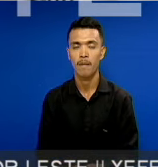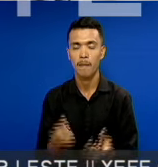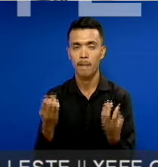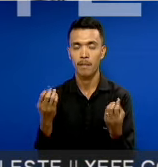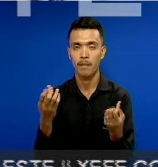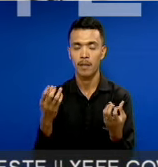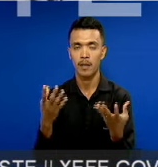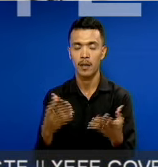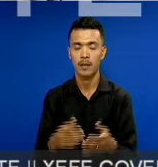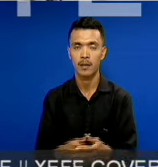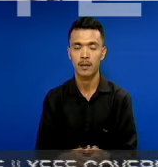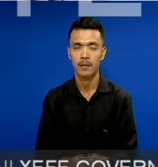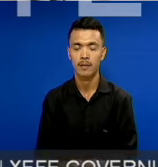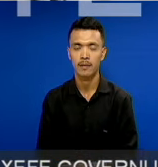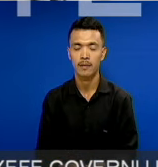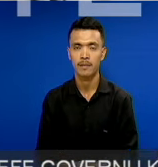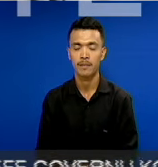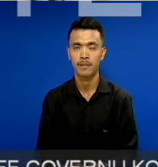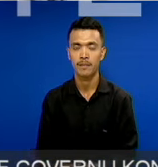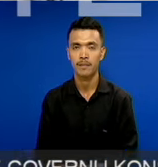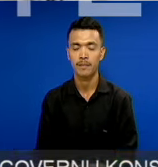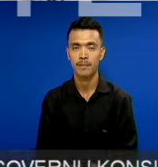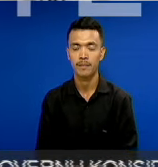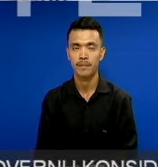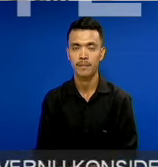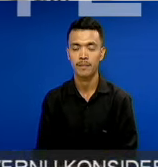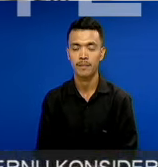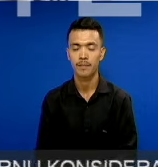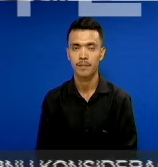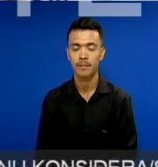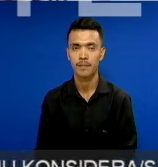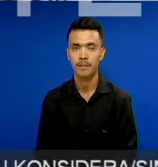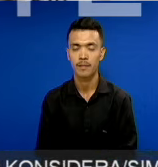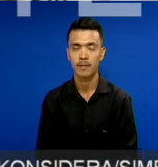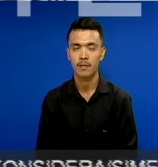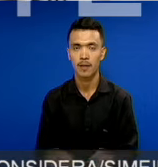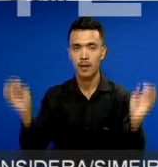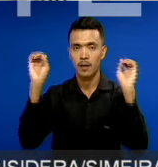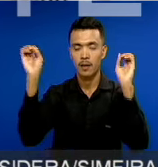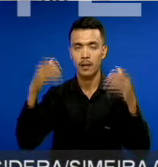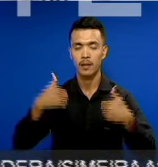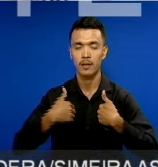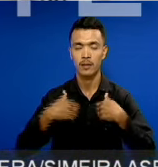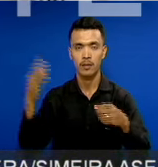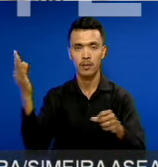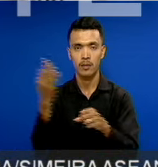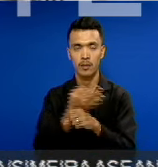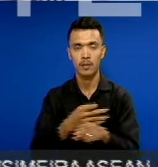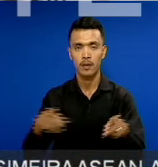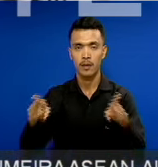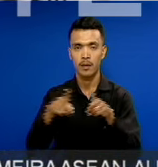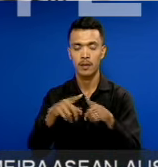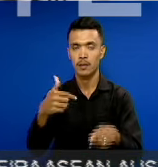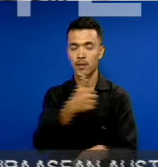lubukira, e a sasan ebe kata andeklir, laya latamia documentação ne, por exemplo, nessa